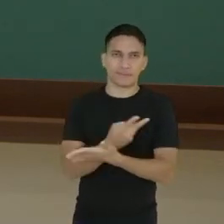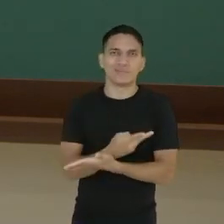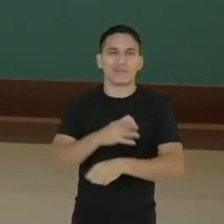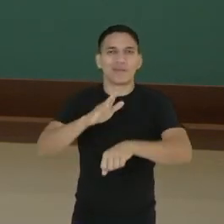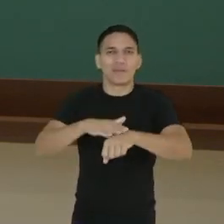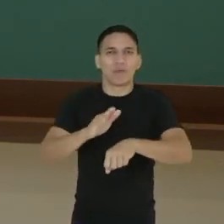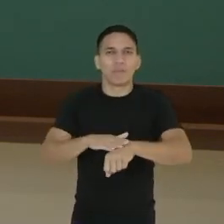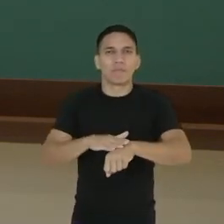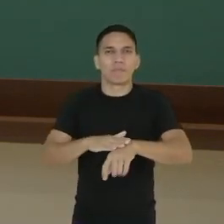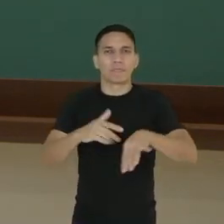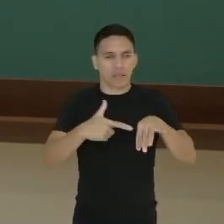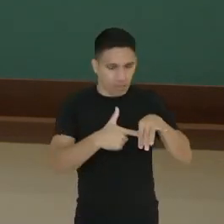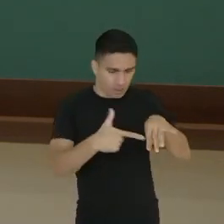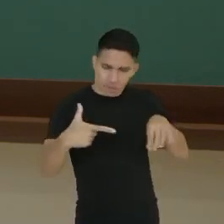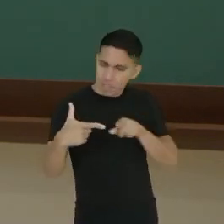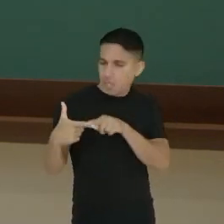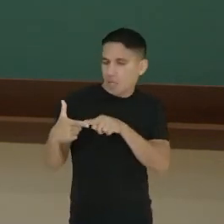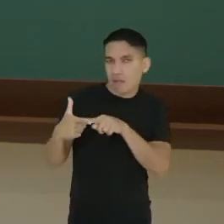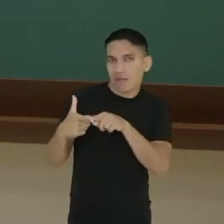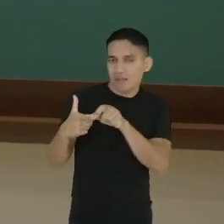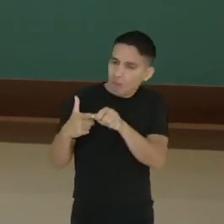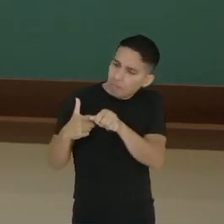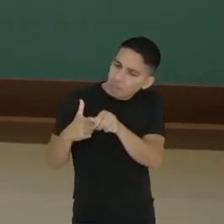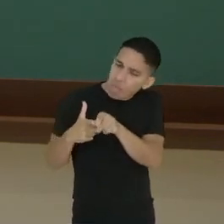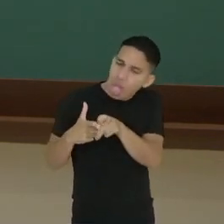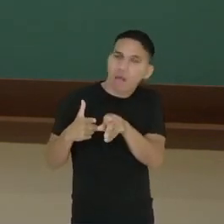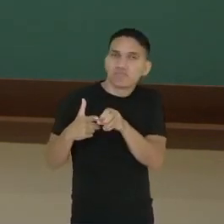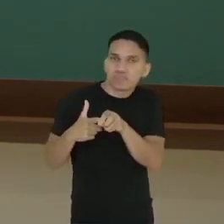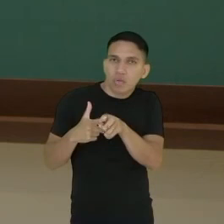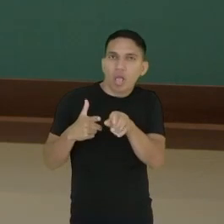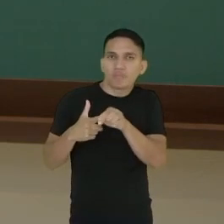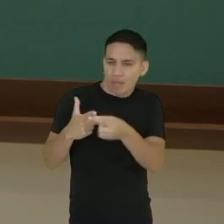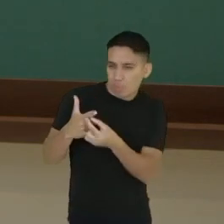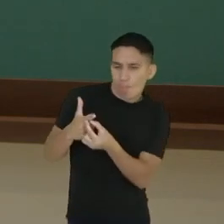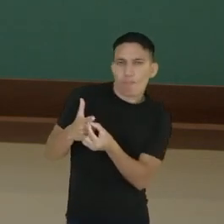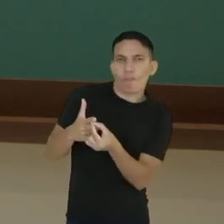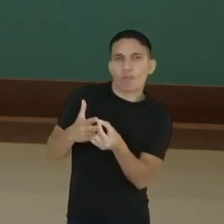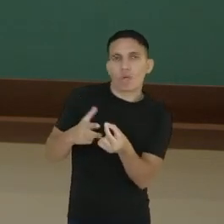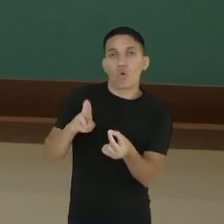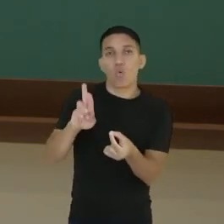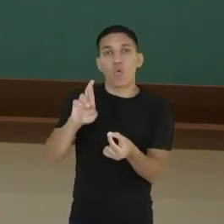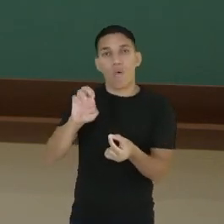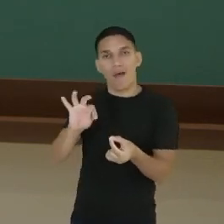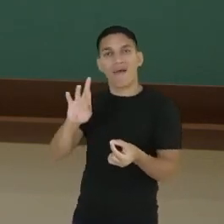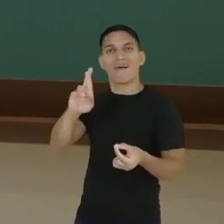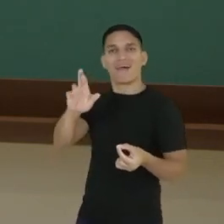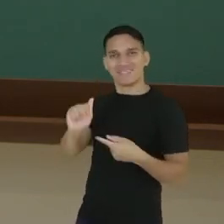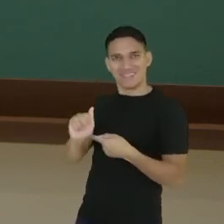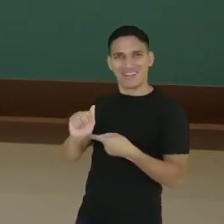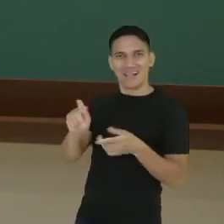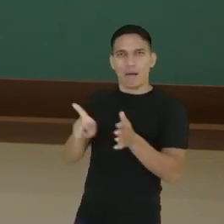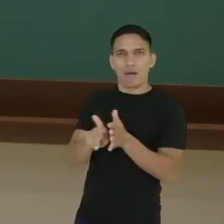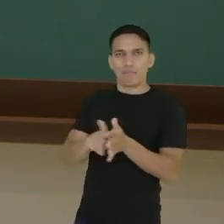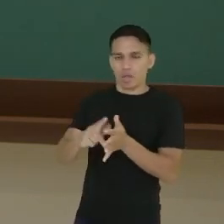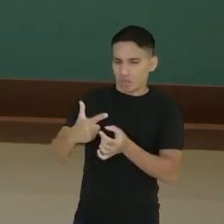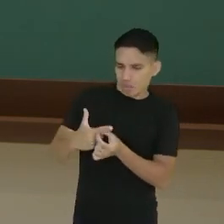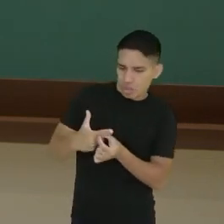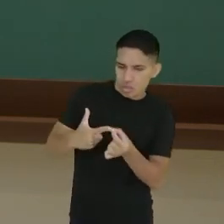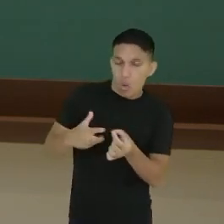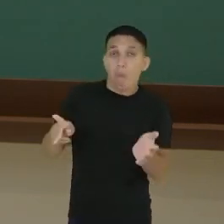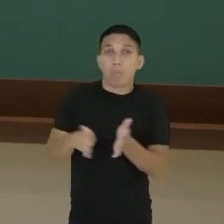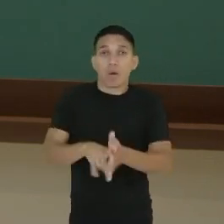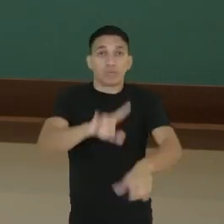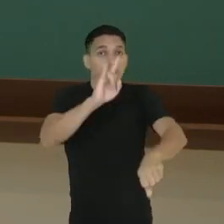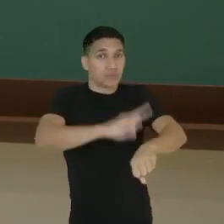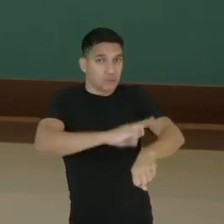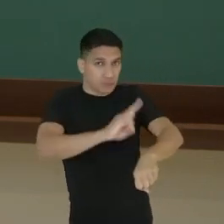como o sêmen, ele sai pela uretra, e a uretra é um canal que é comum tanto ao